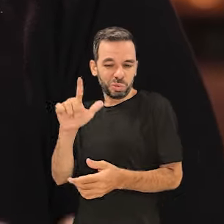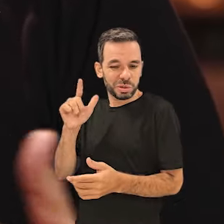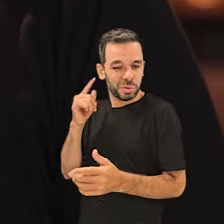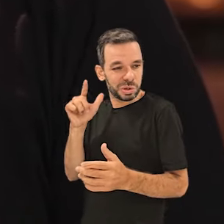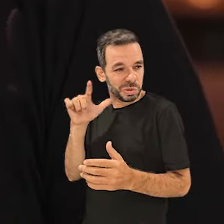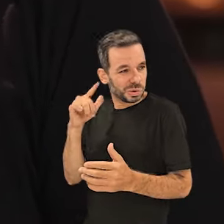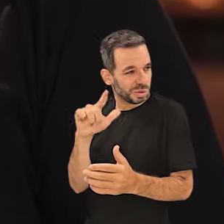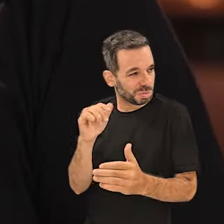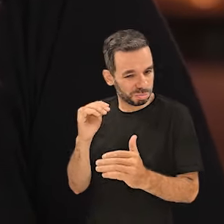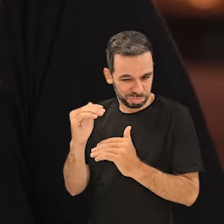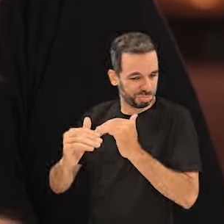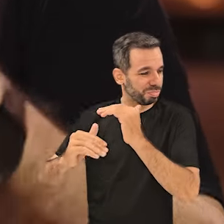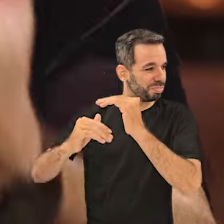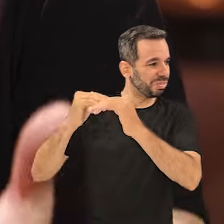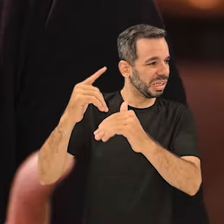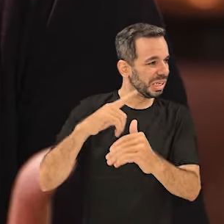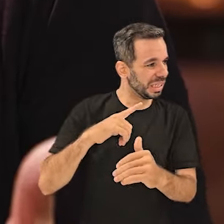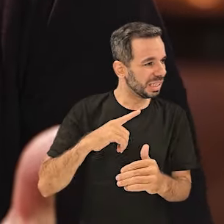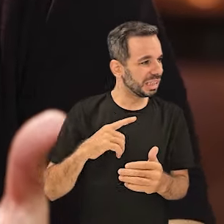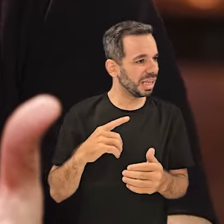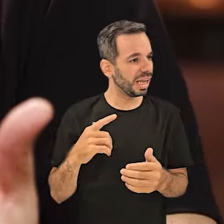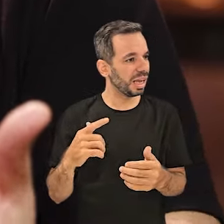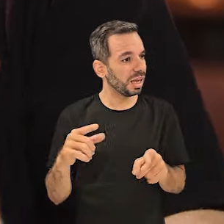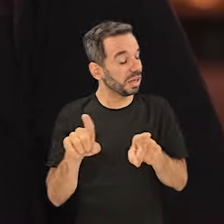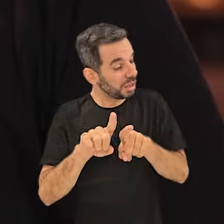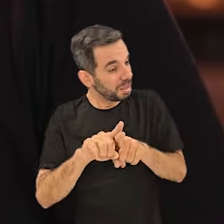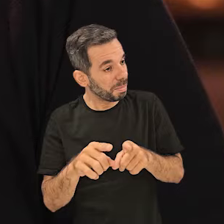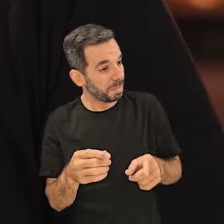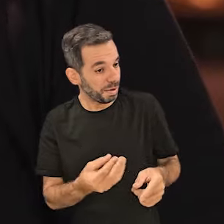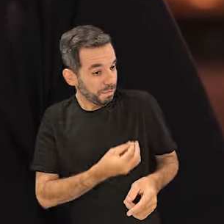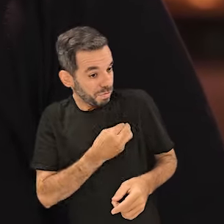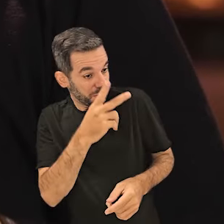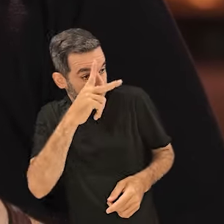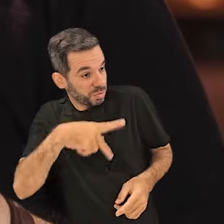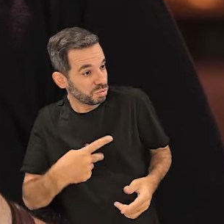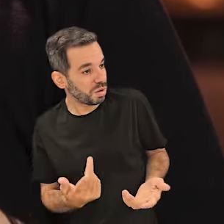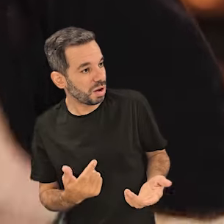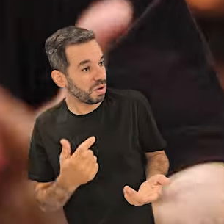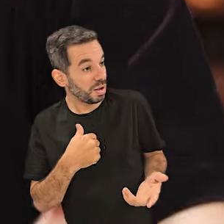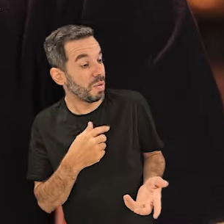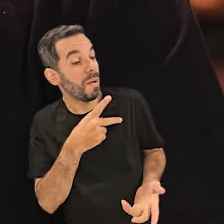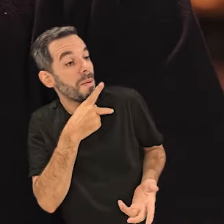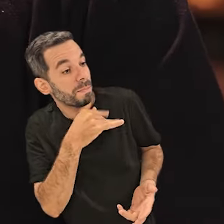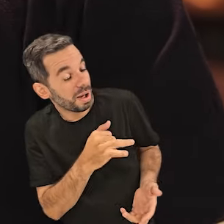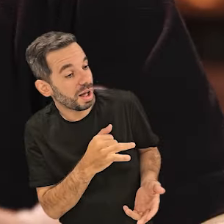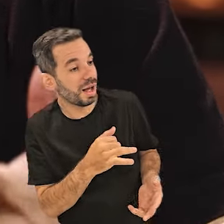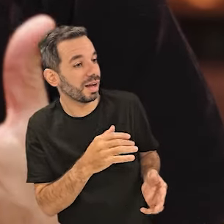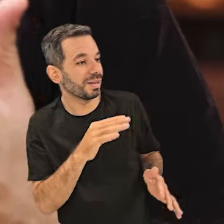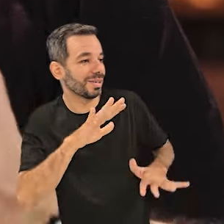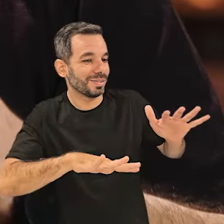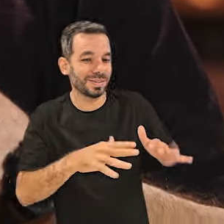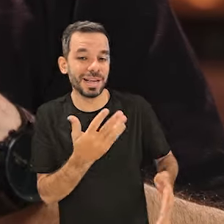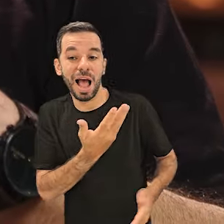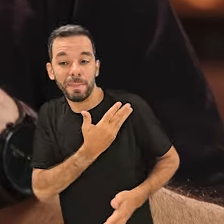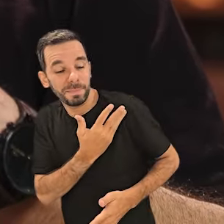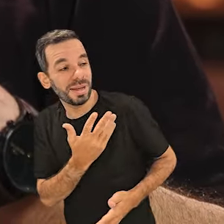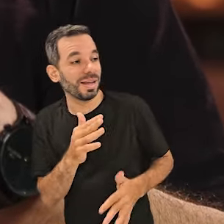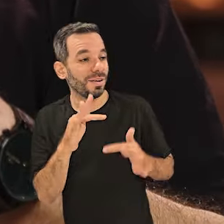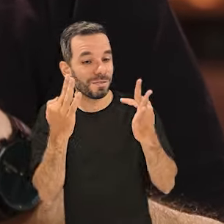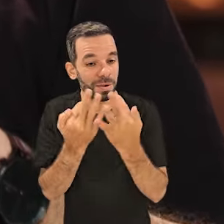Na área profissional, na área pessoal, depois que você é pai, né? Depois que você perde gente, né? Depois que